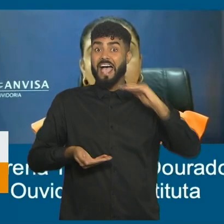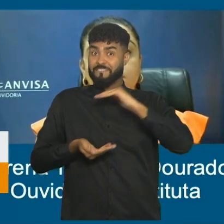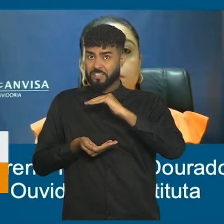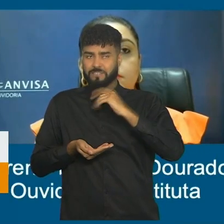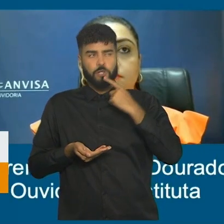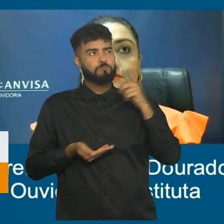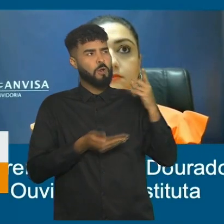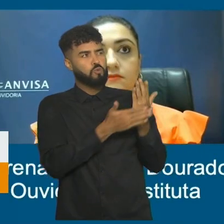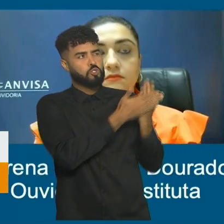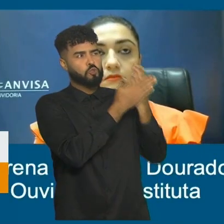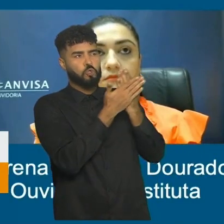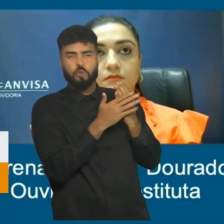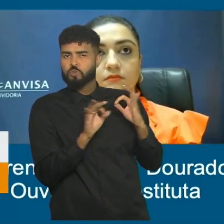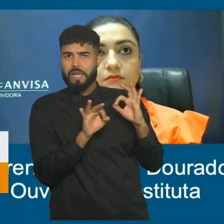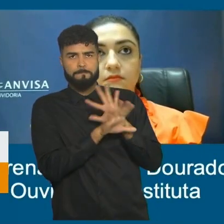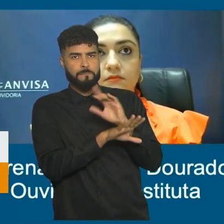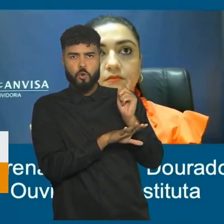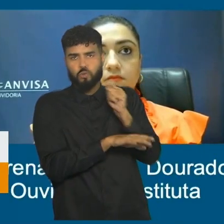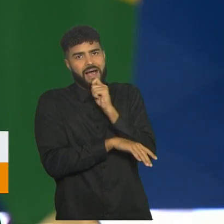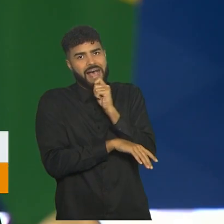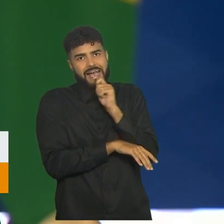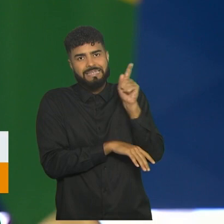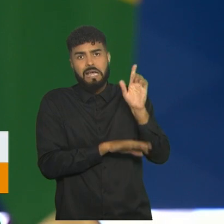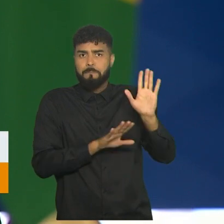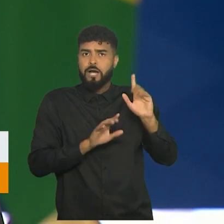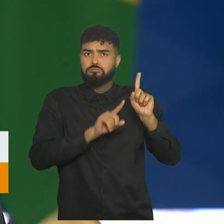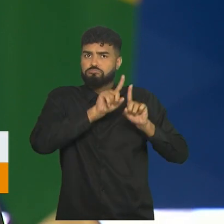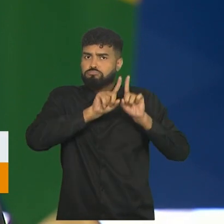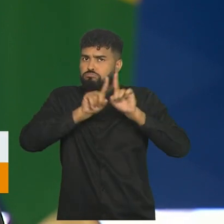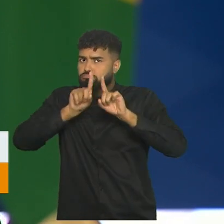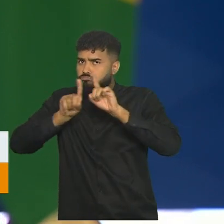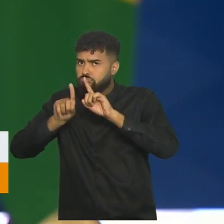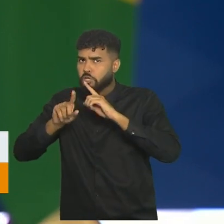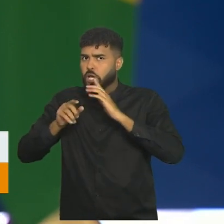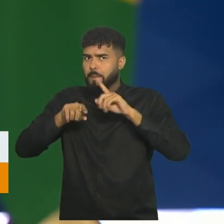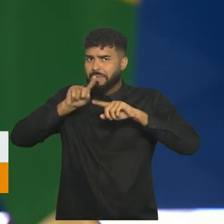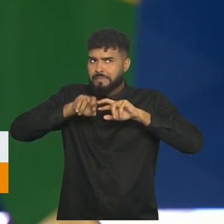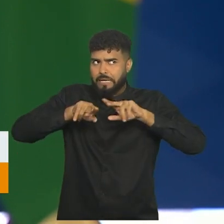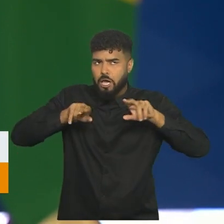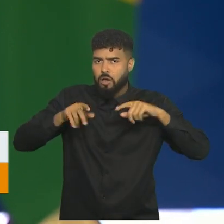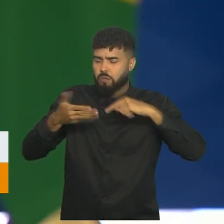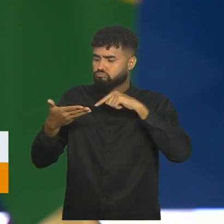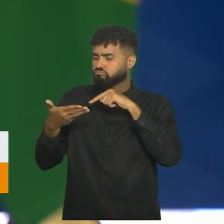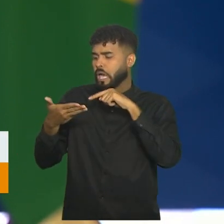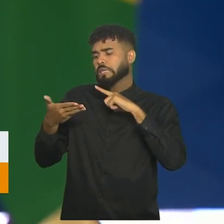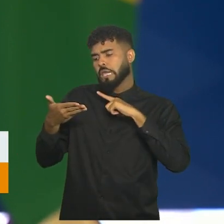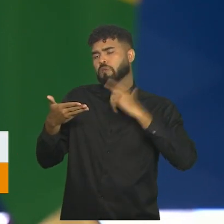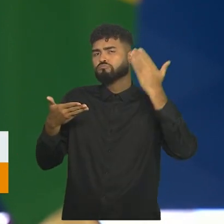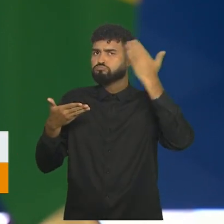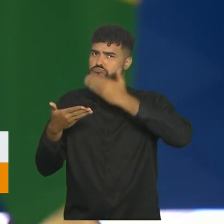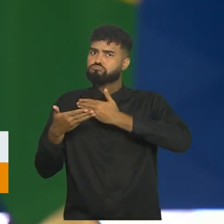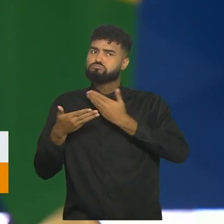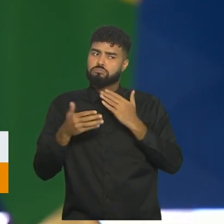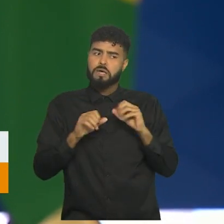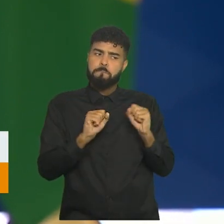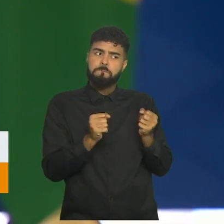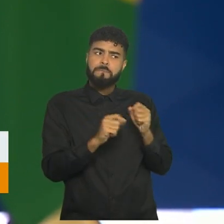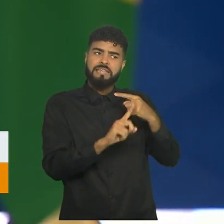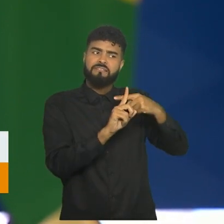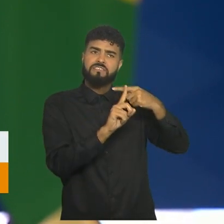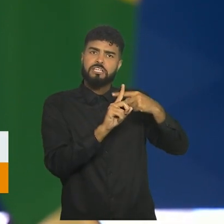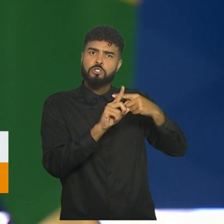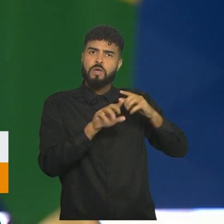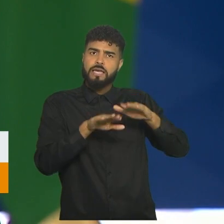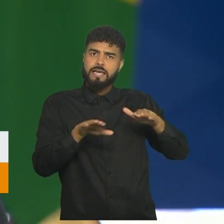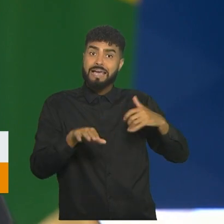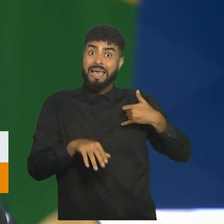não estejam 100% concluídos, as evidências apontam que há benefícios e segurança para esse público a aplicação a partir dos 6